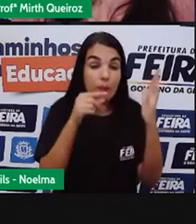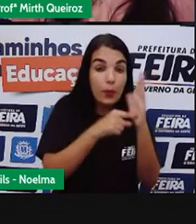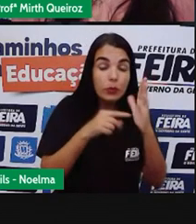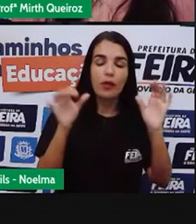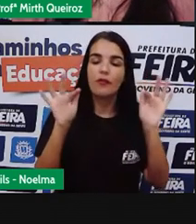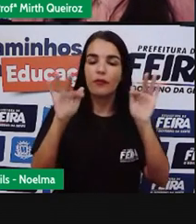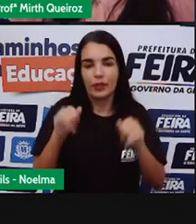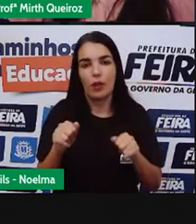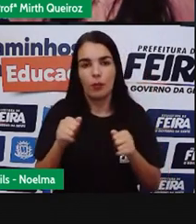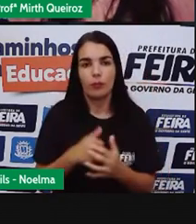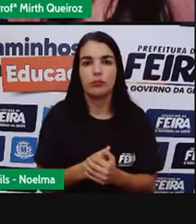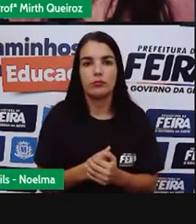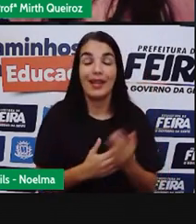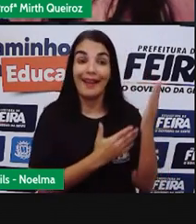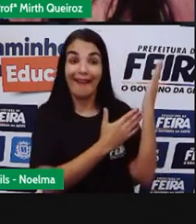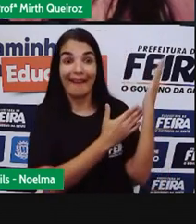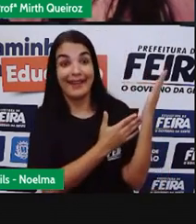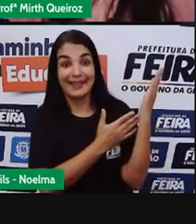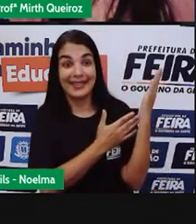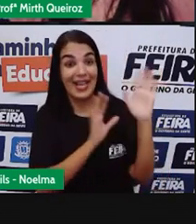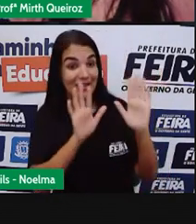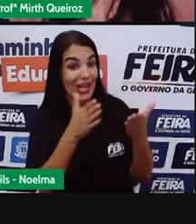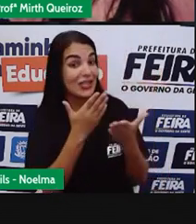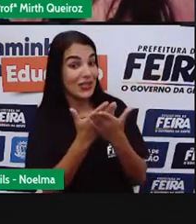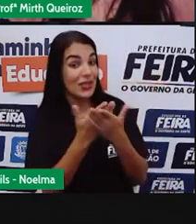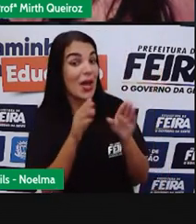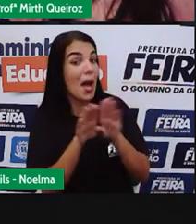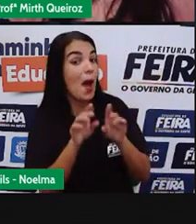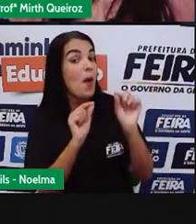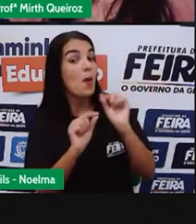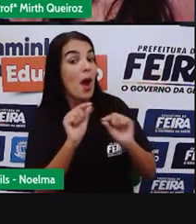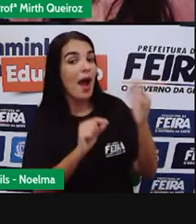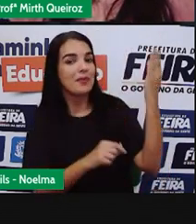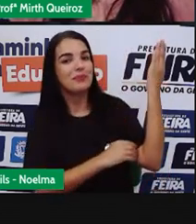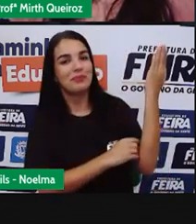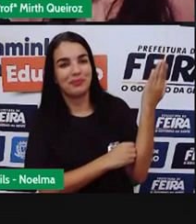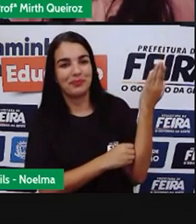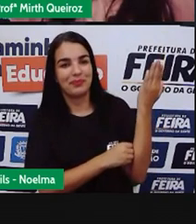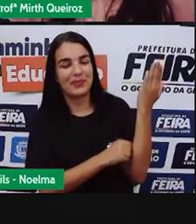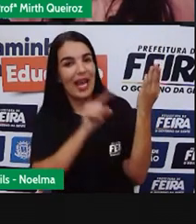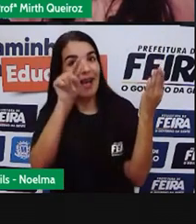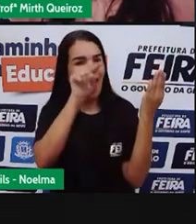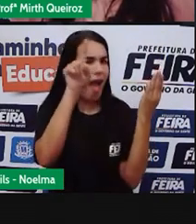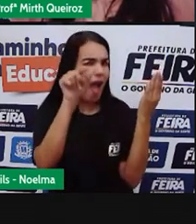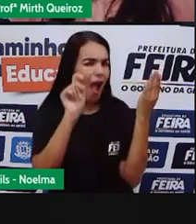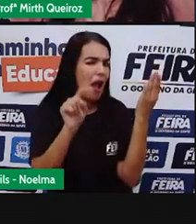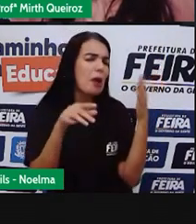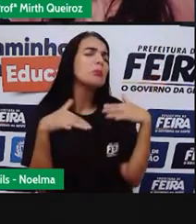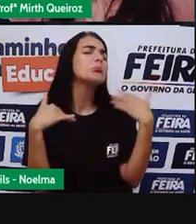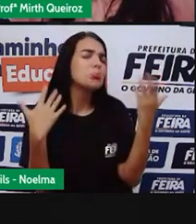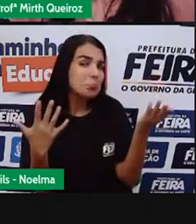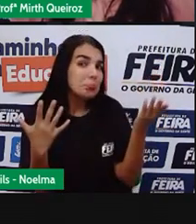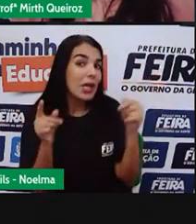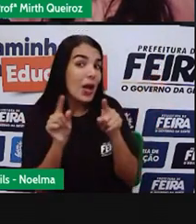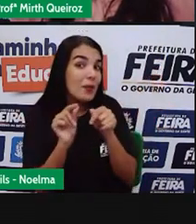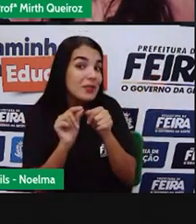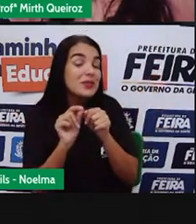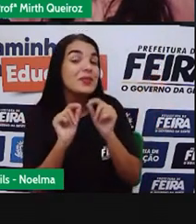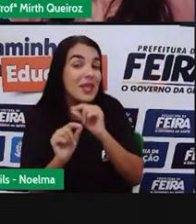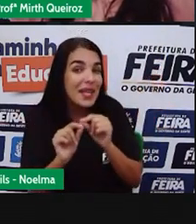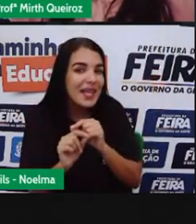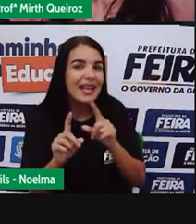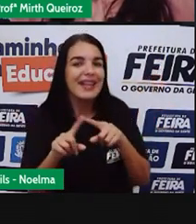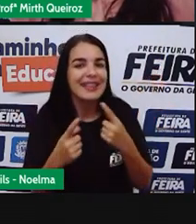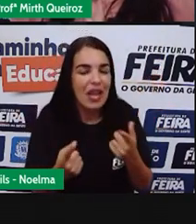frase terminou. Estudamos também o ponto de interrogação, ele que é usado quando se está